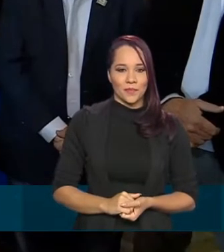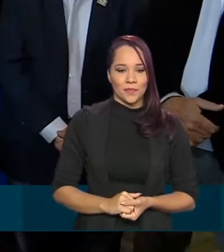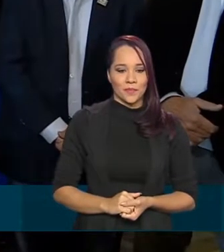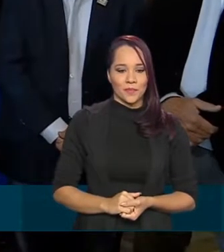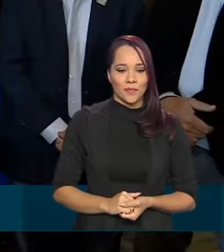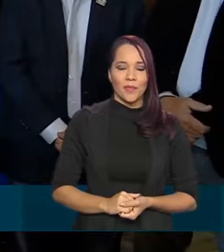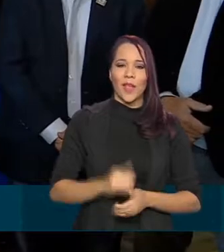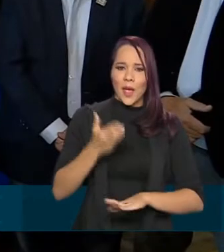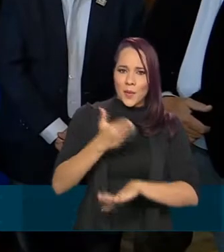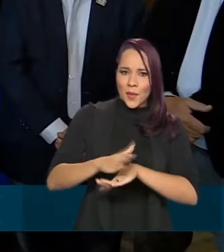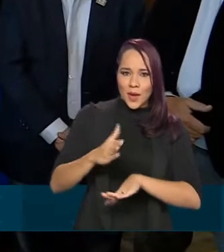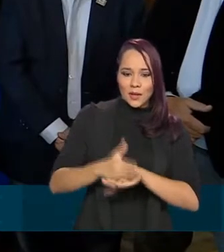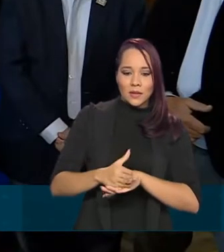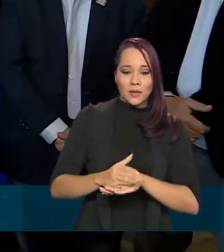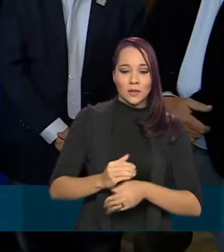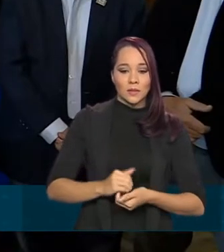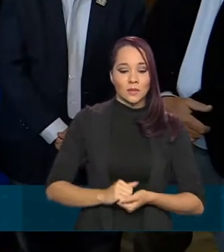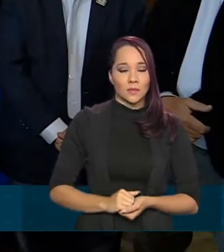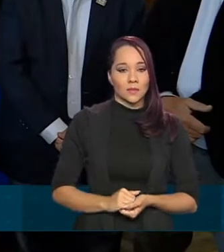Práticas que os pais...